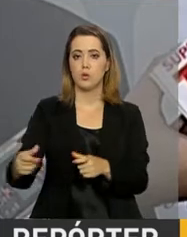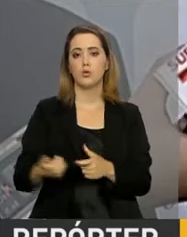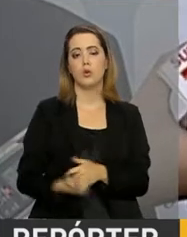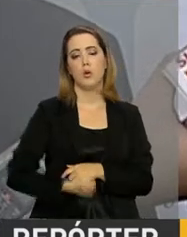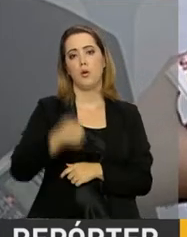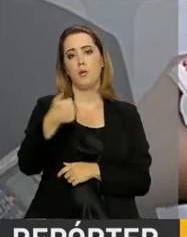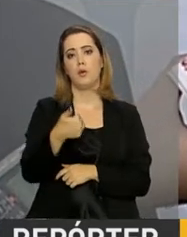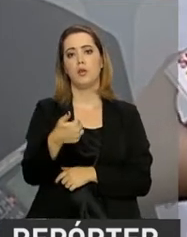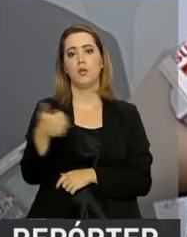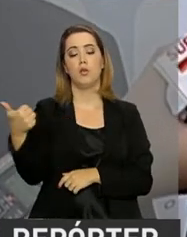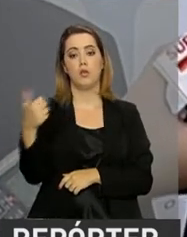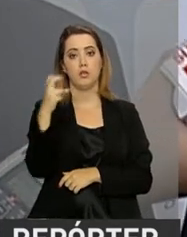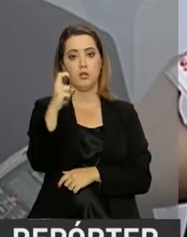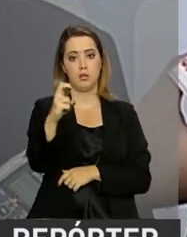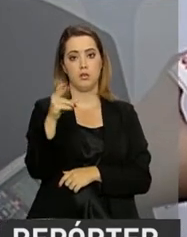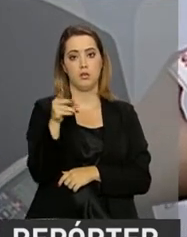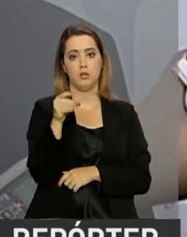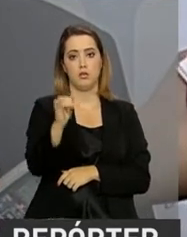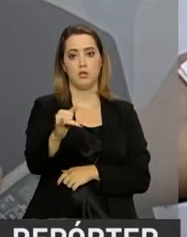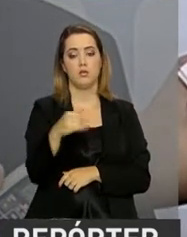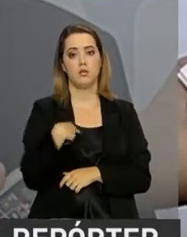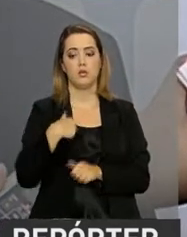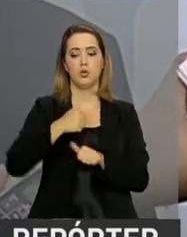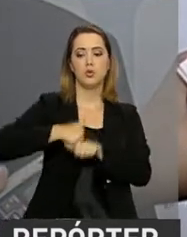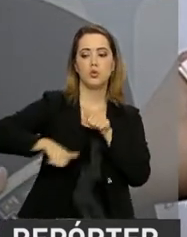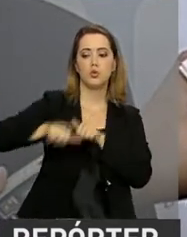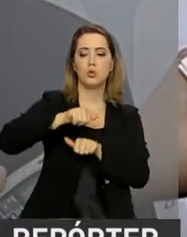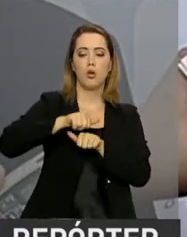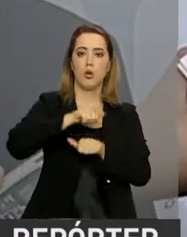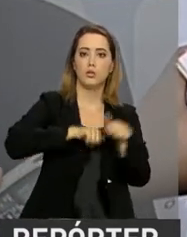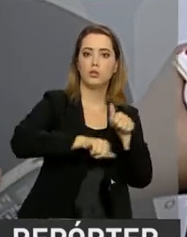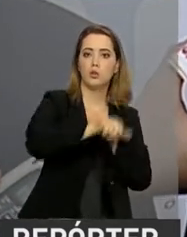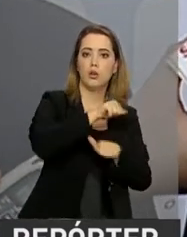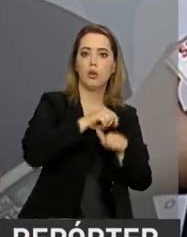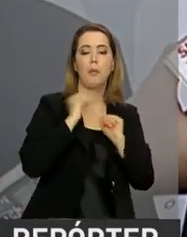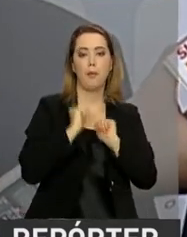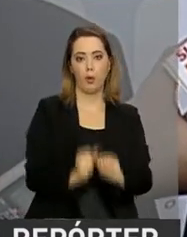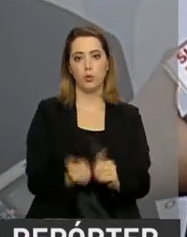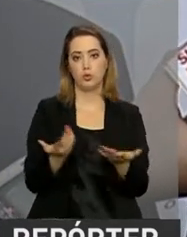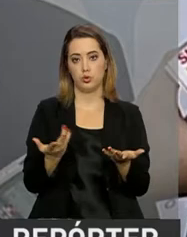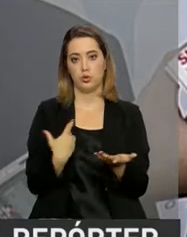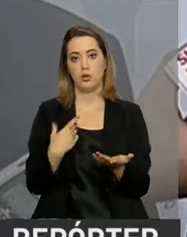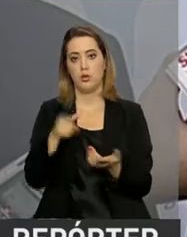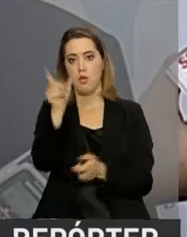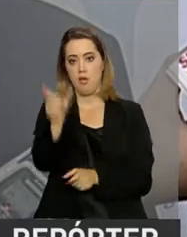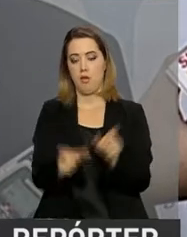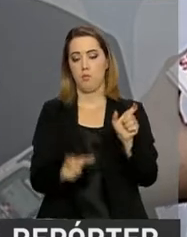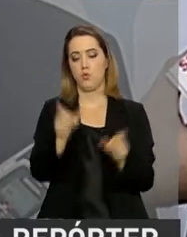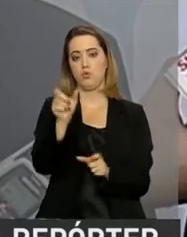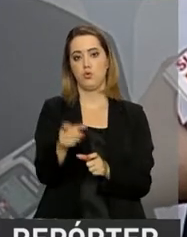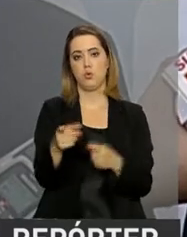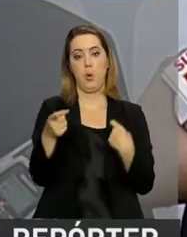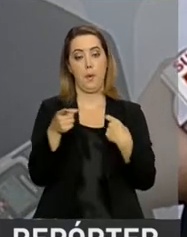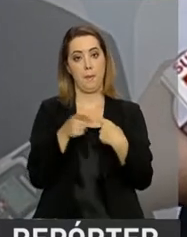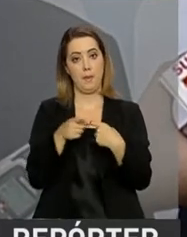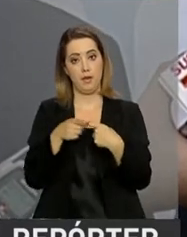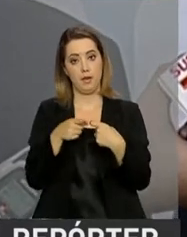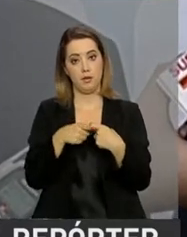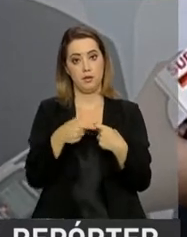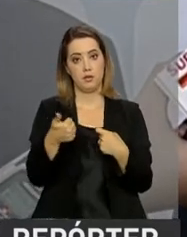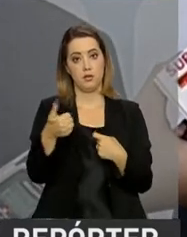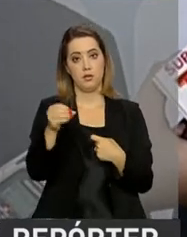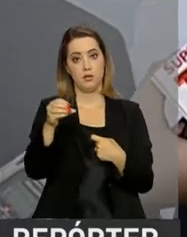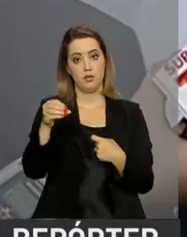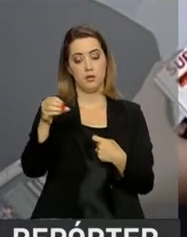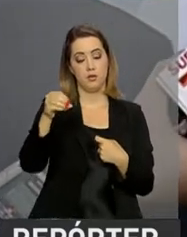15 dias de oportunidade de permuta dos selecionados. Então, selecionados 1.004 médicos, são 1.004